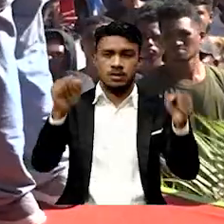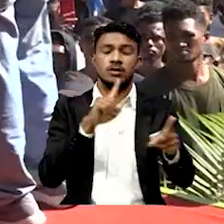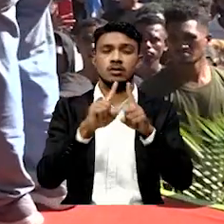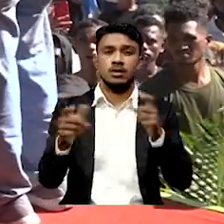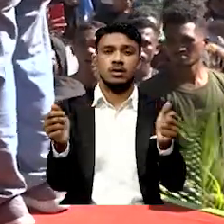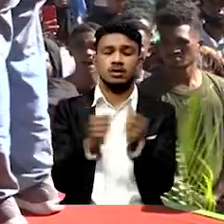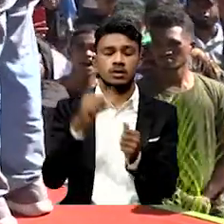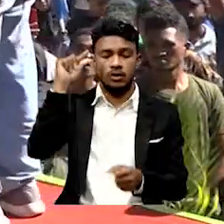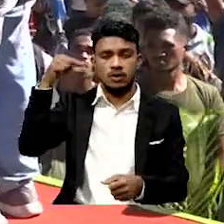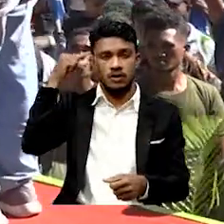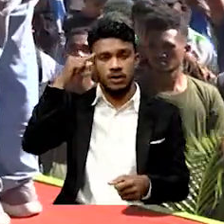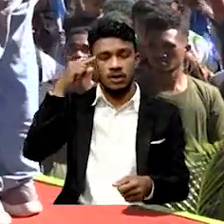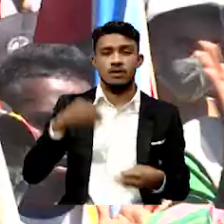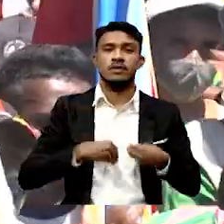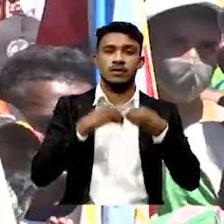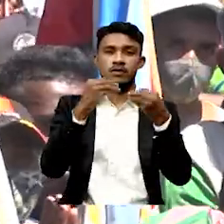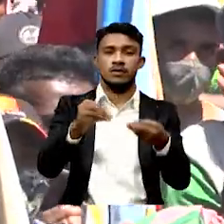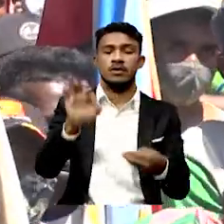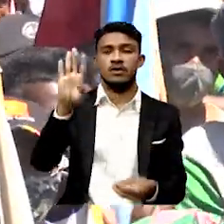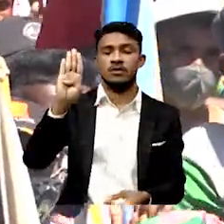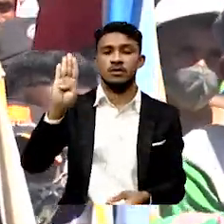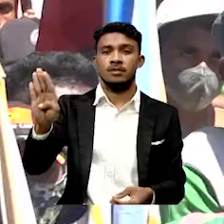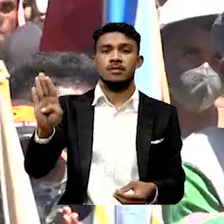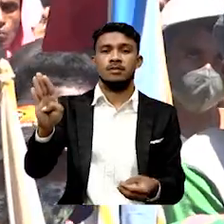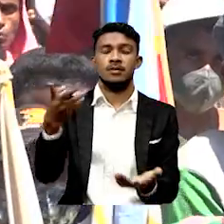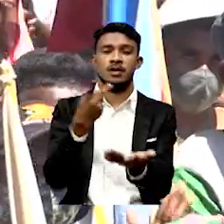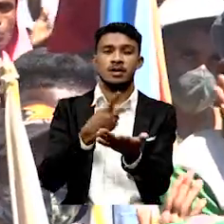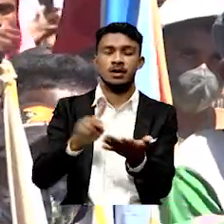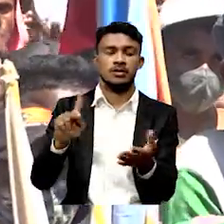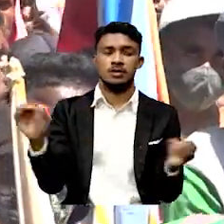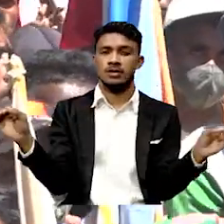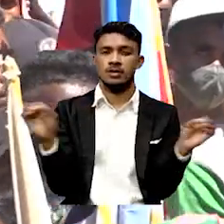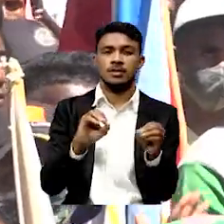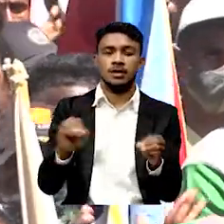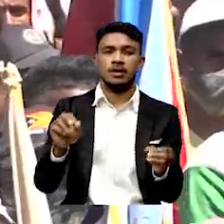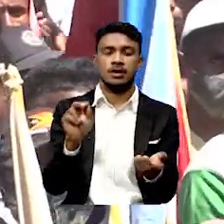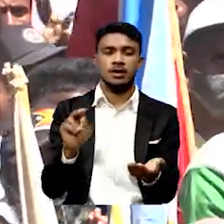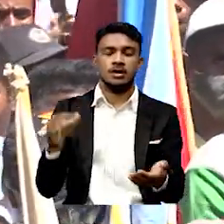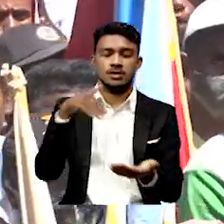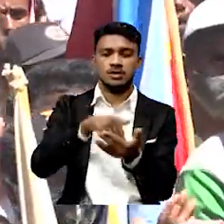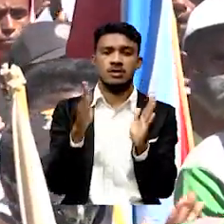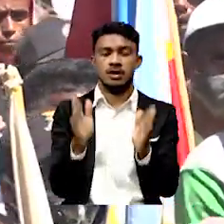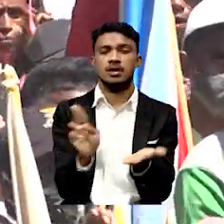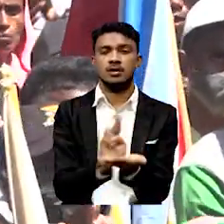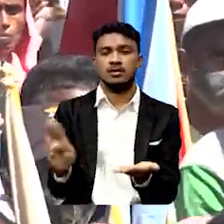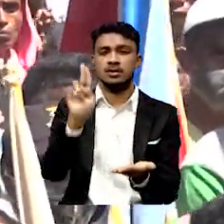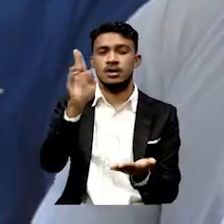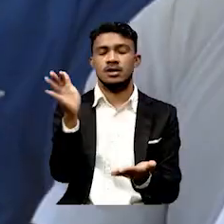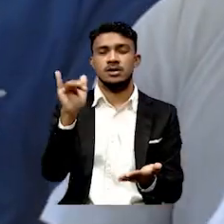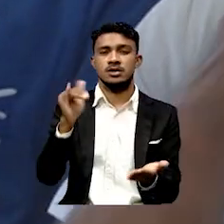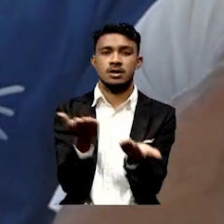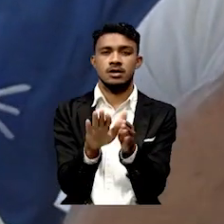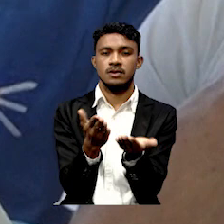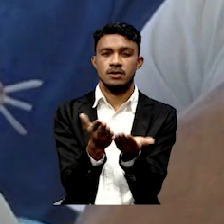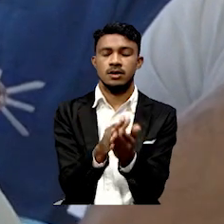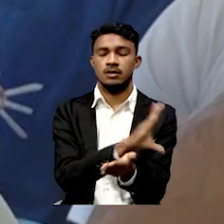ho governo fornese internet gratuita ba studante universitario sira, livro gratuita no facilidade seluk